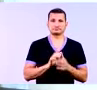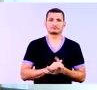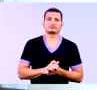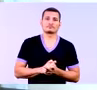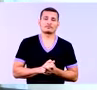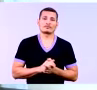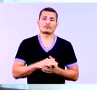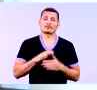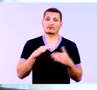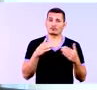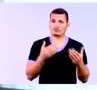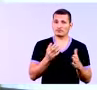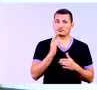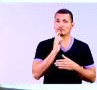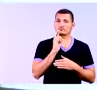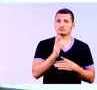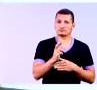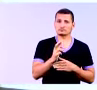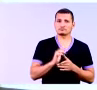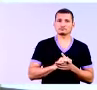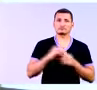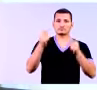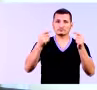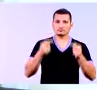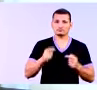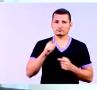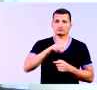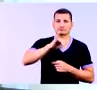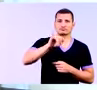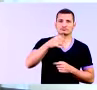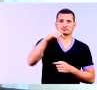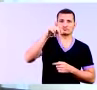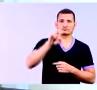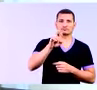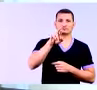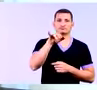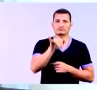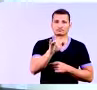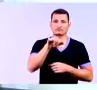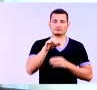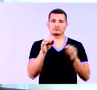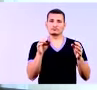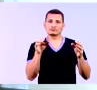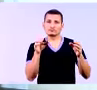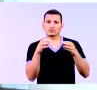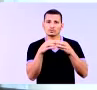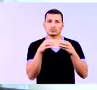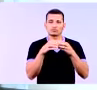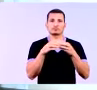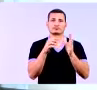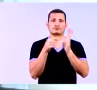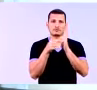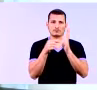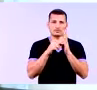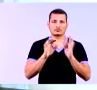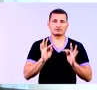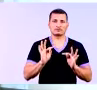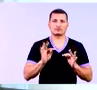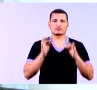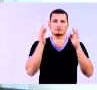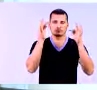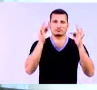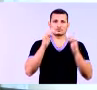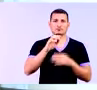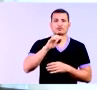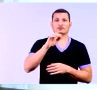Então, a resposta a essa questão é que o jQuery é uma junção de ferramentas, de tecnologias, que é